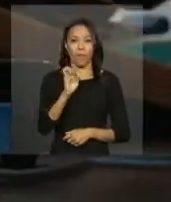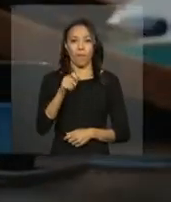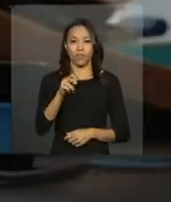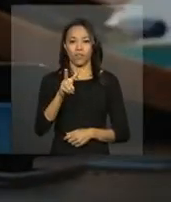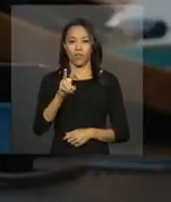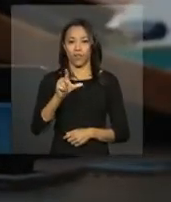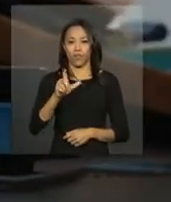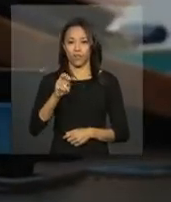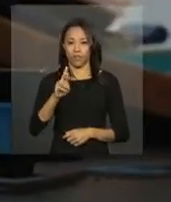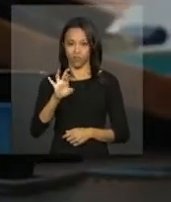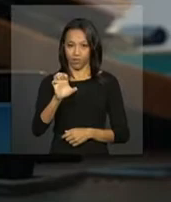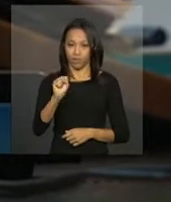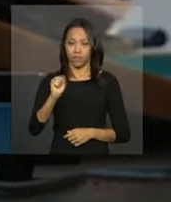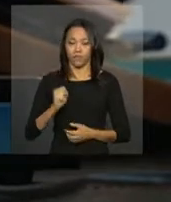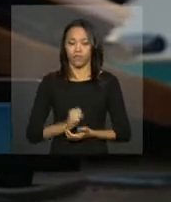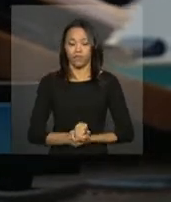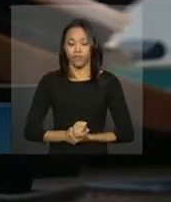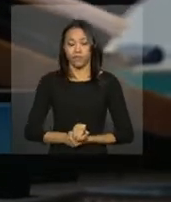São